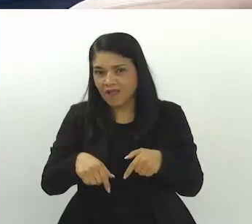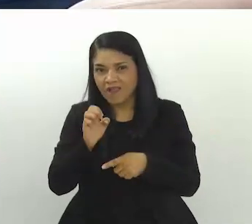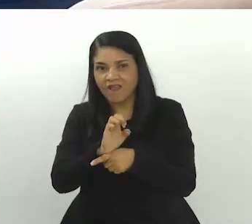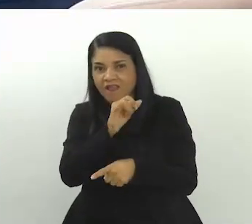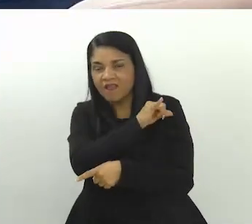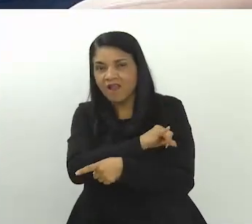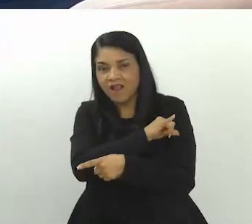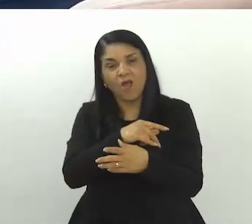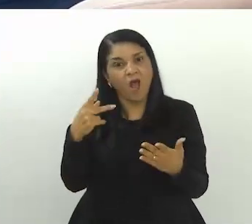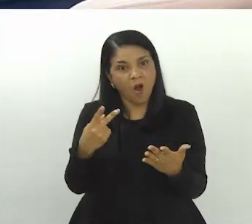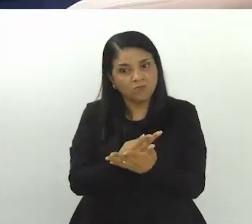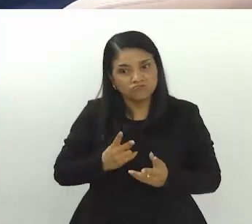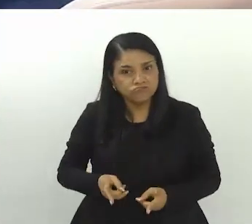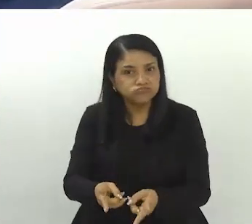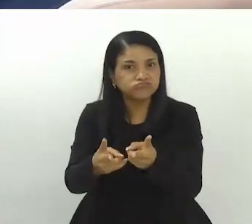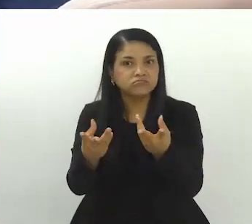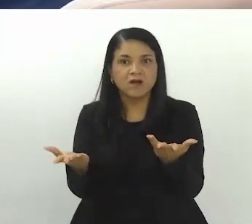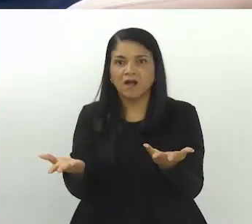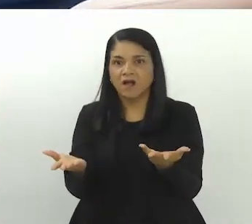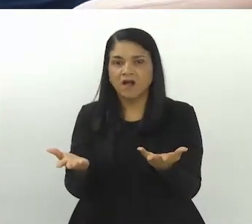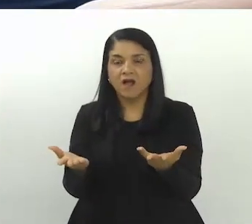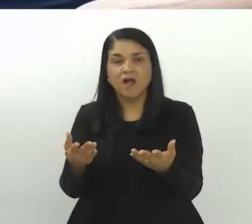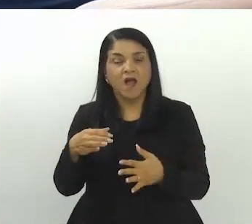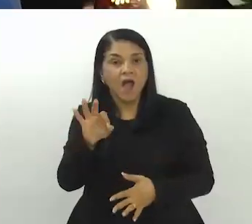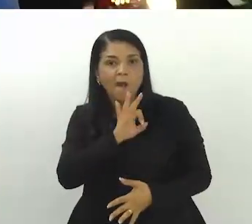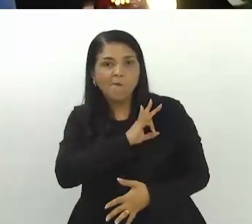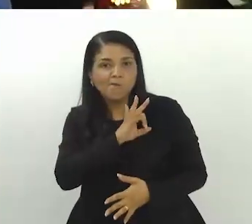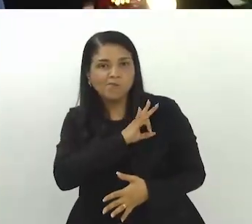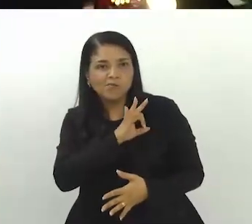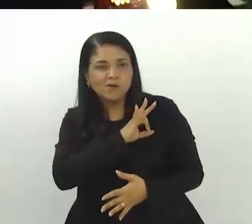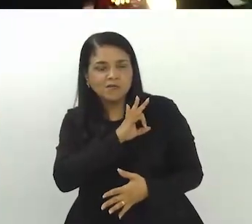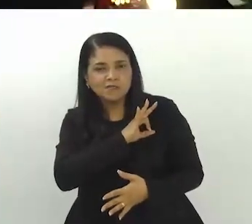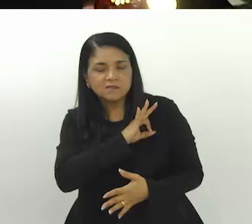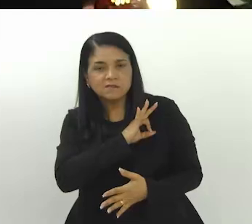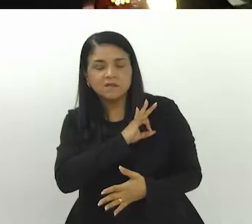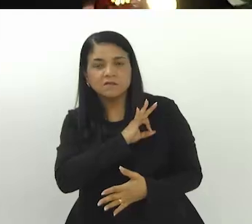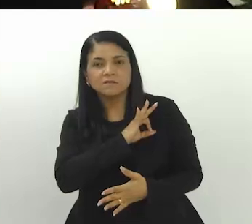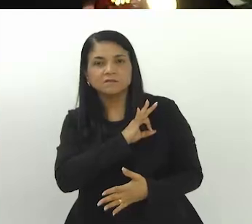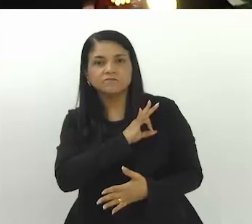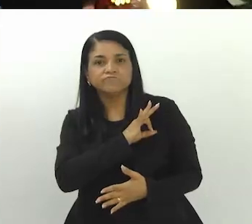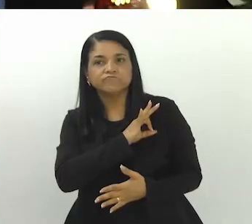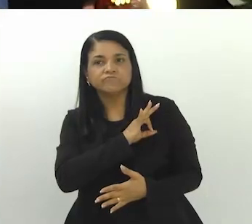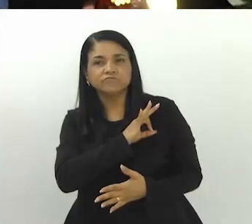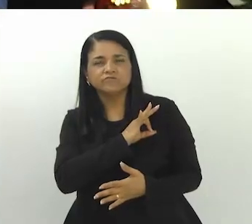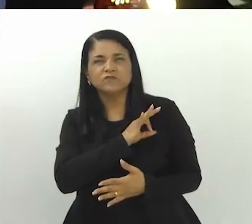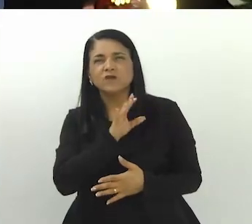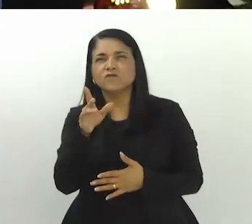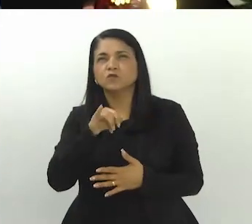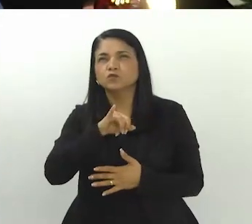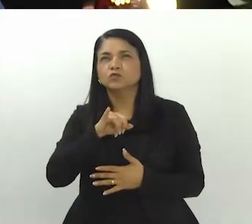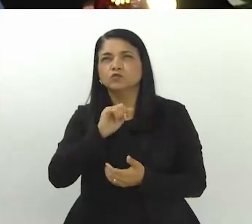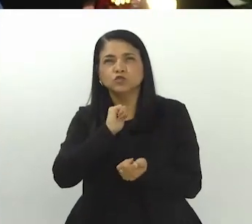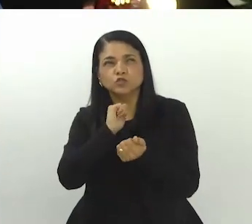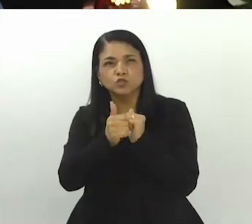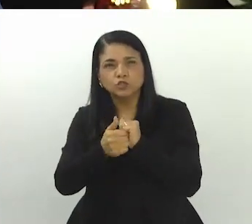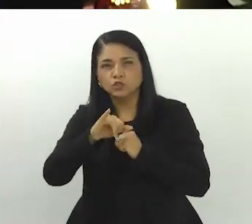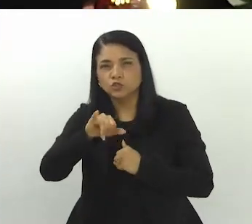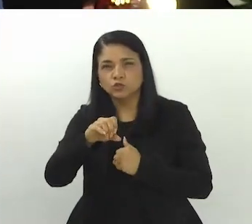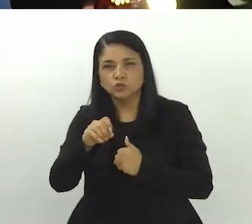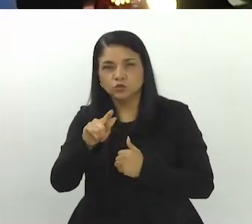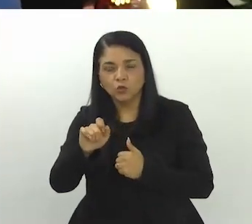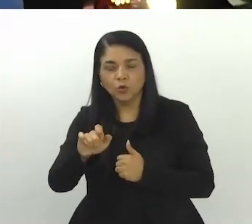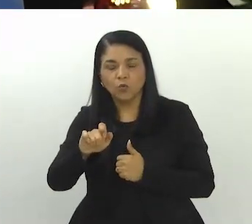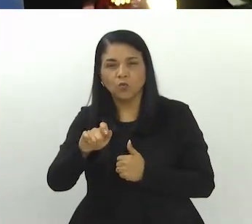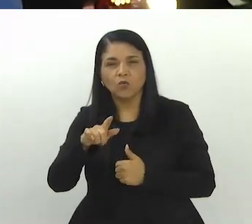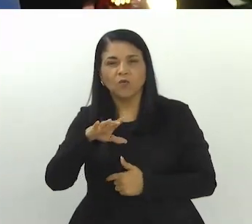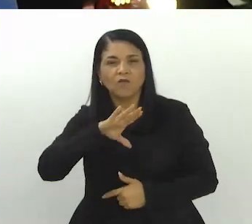tem acontecido frequentemente. E a polícia, até recentemente, foi no jogo, se eu não me